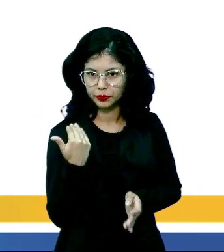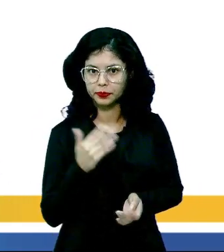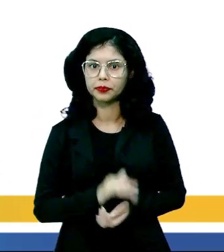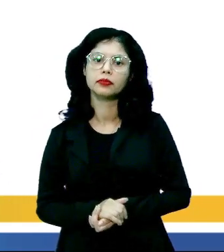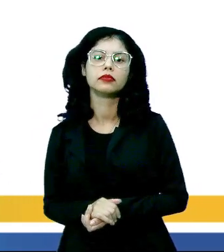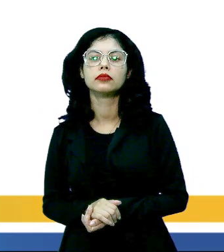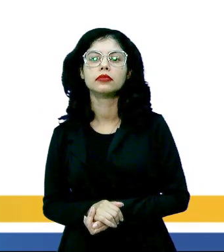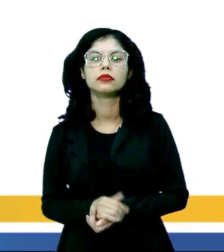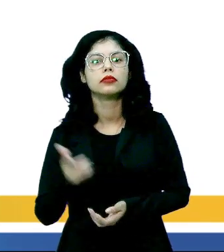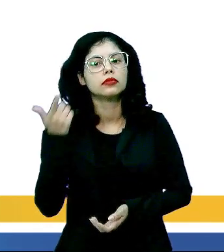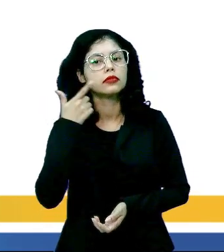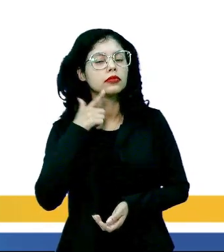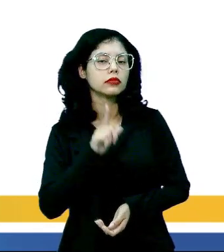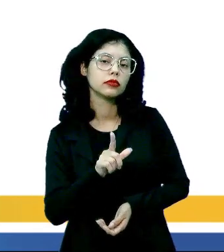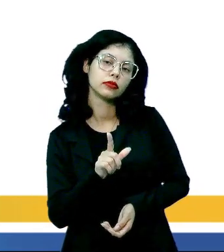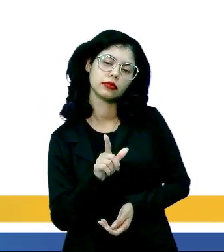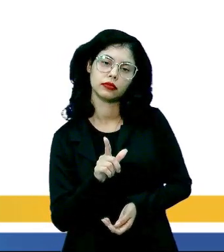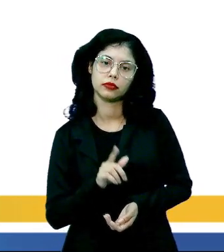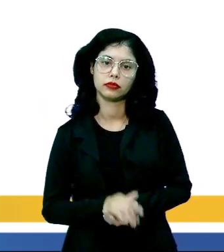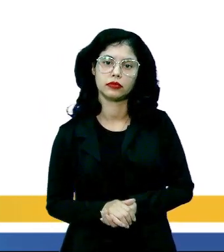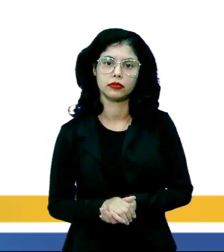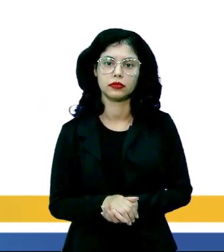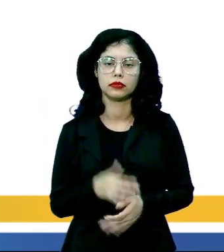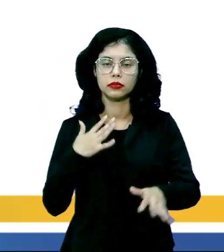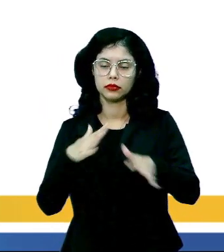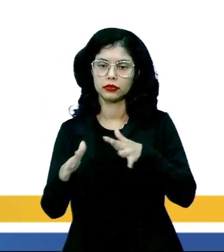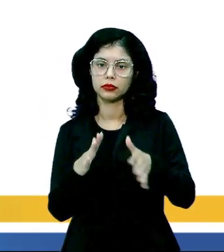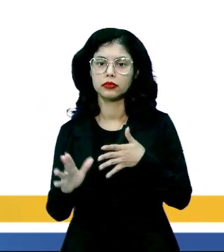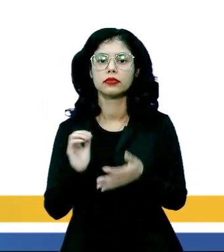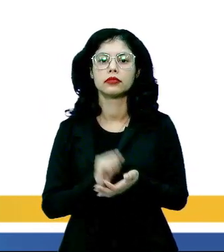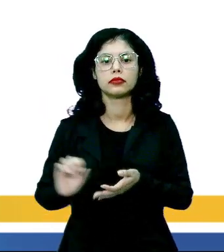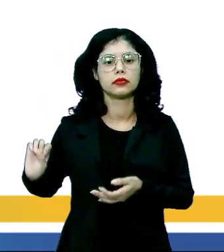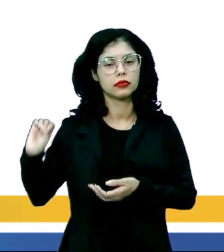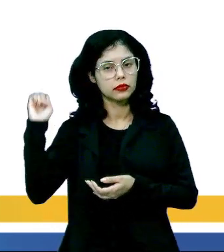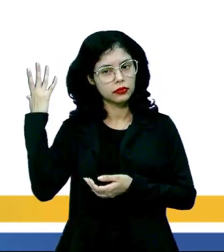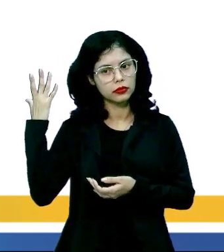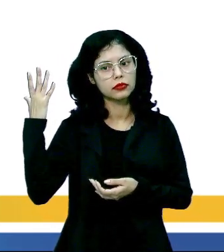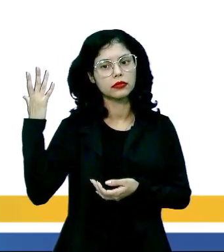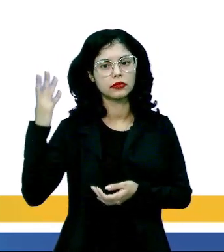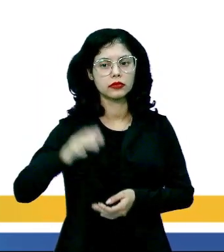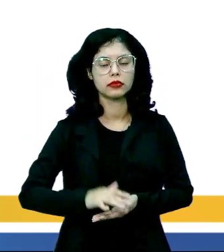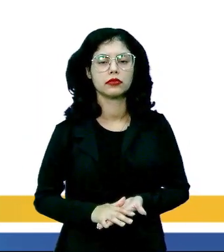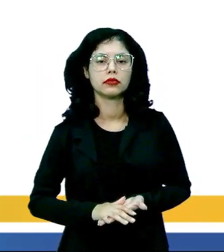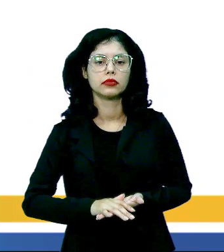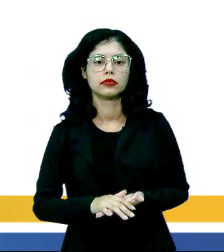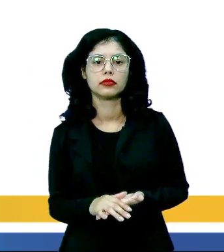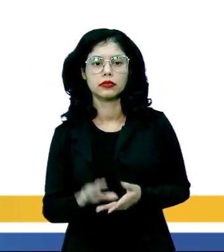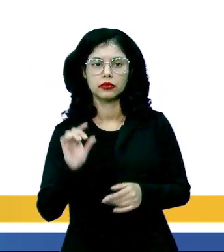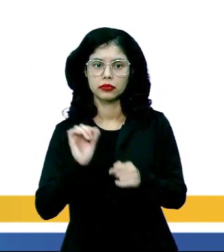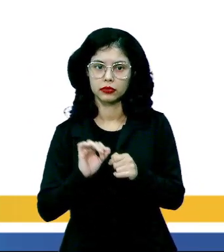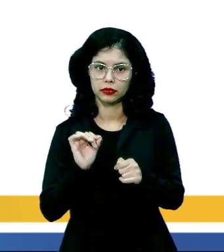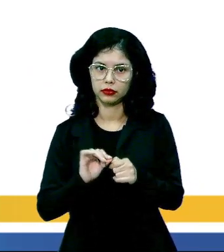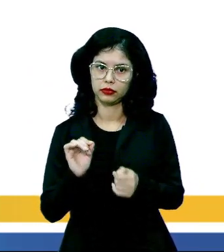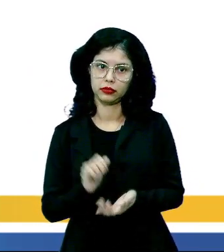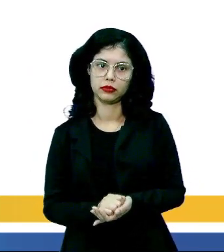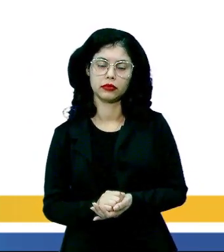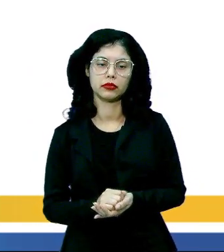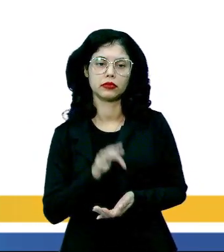a morte é movida aí com um acontecimentos né feitos